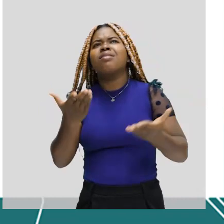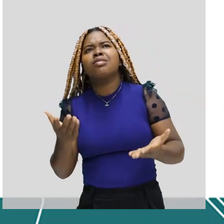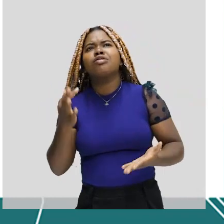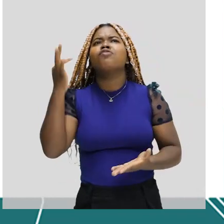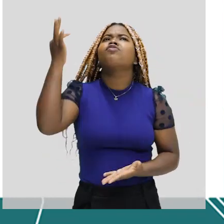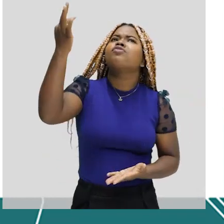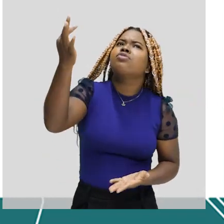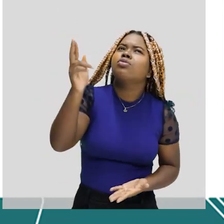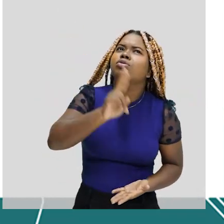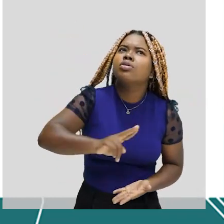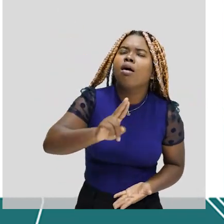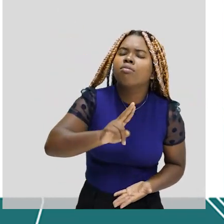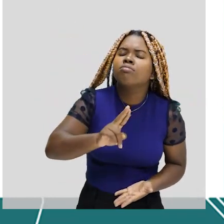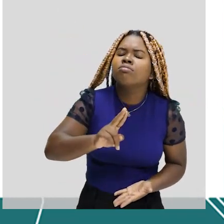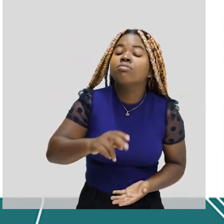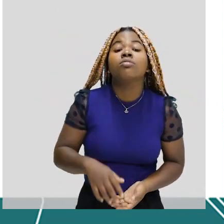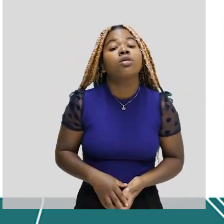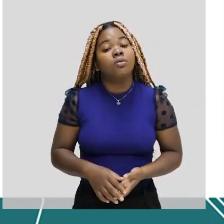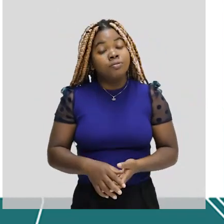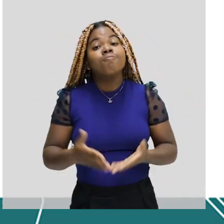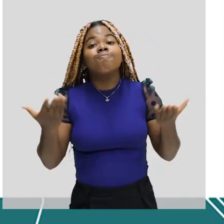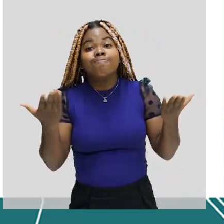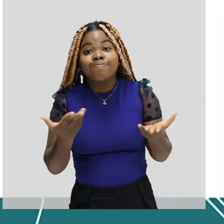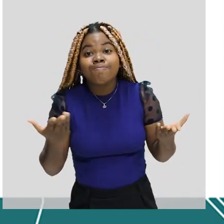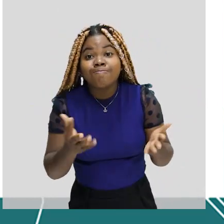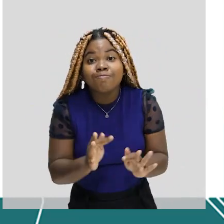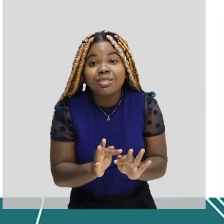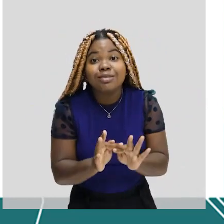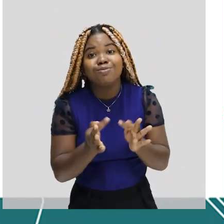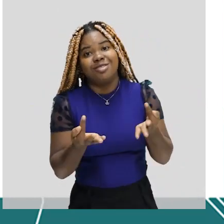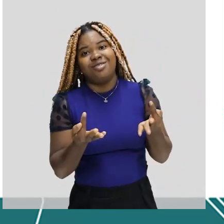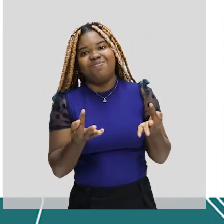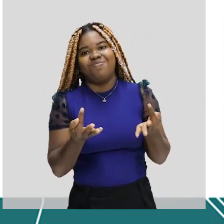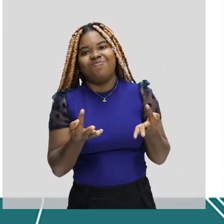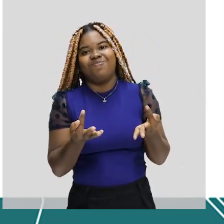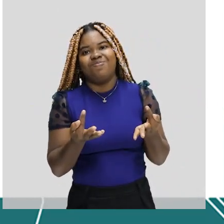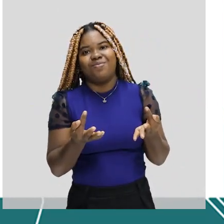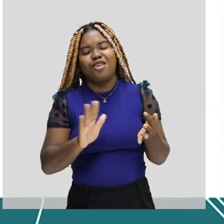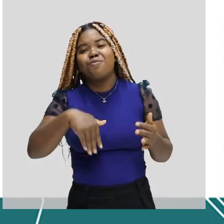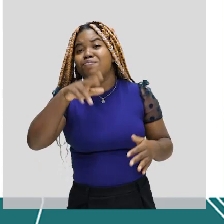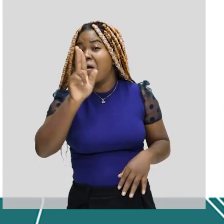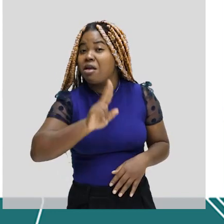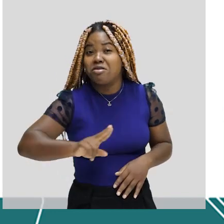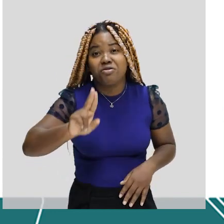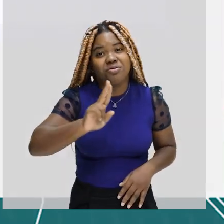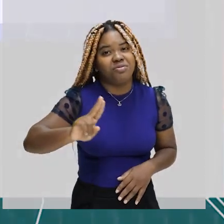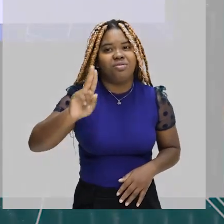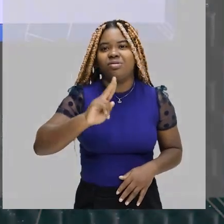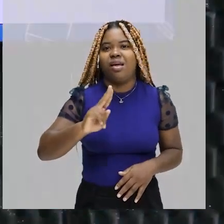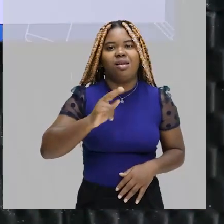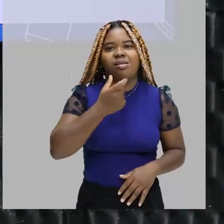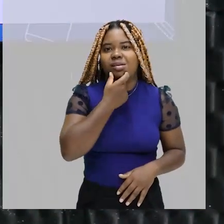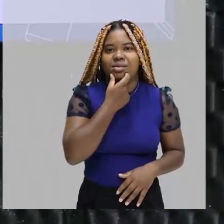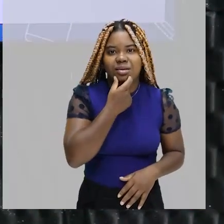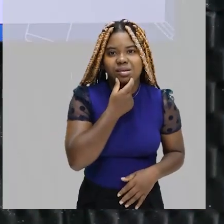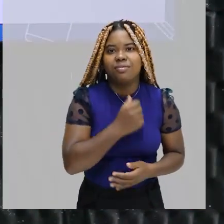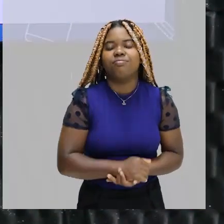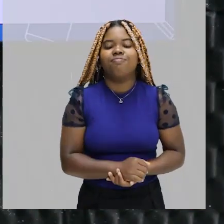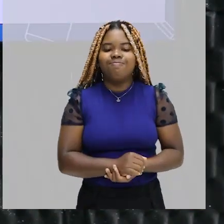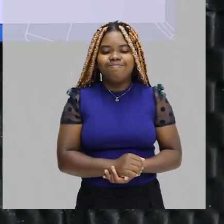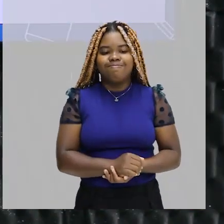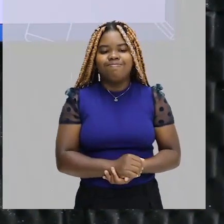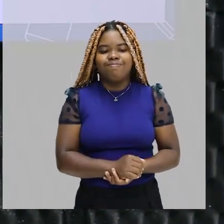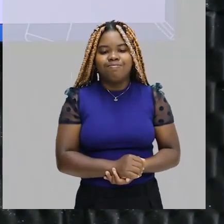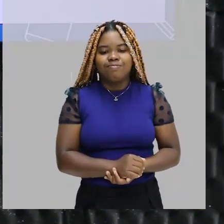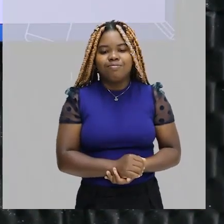inglesa? O simple present. O presente simples é a forma verbal mais comum utilizada na língua inglesa. Ele